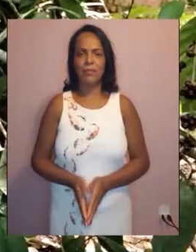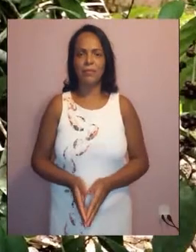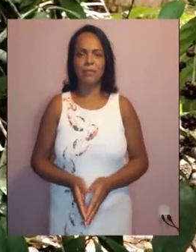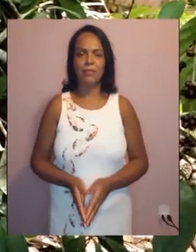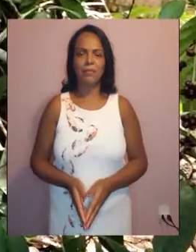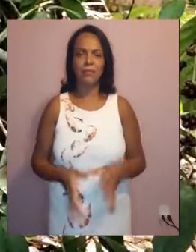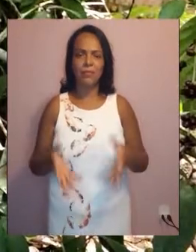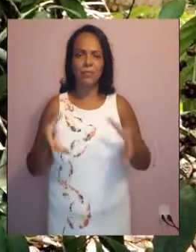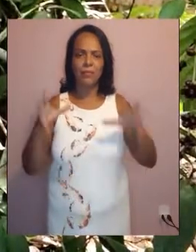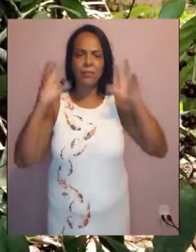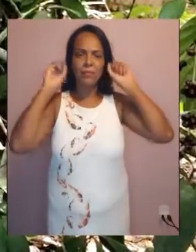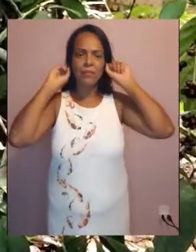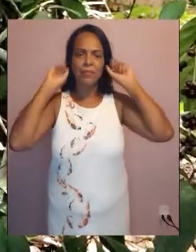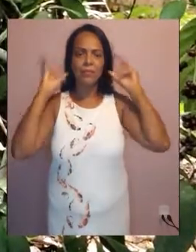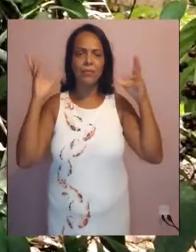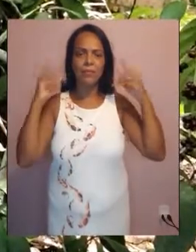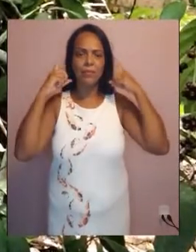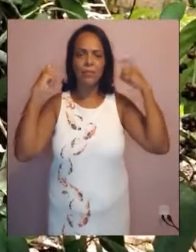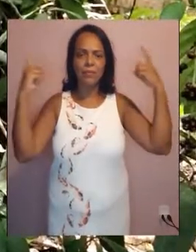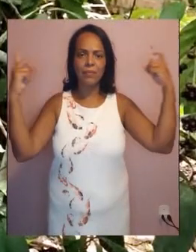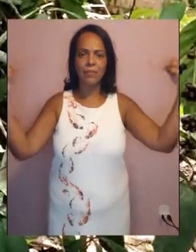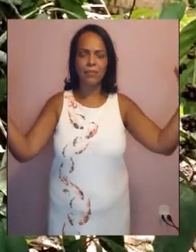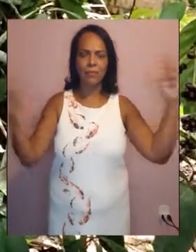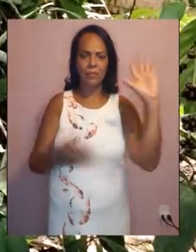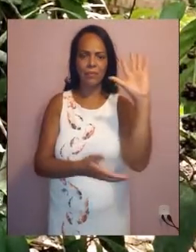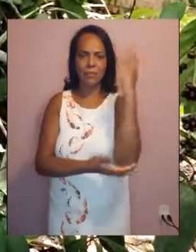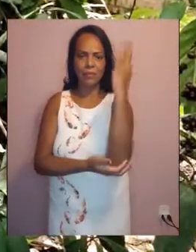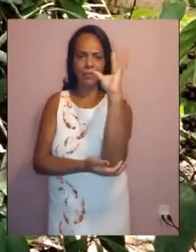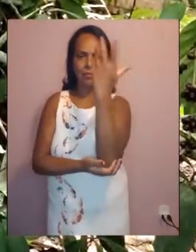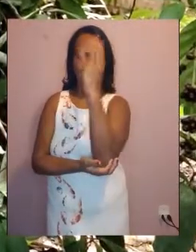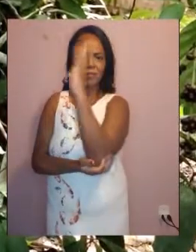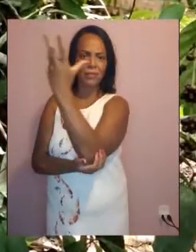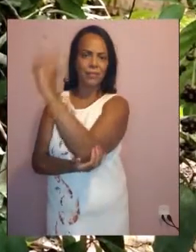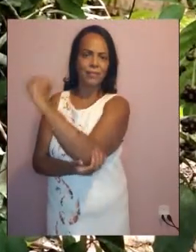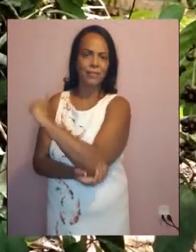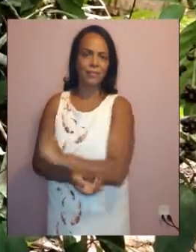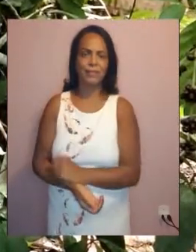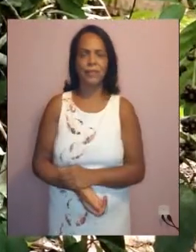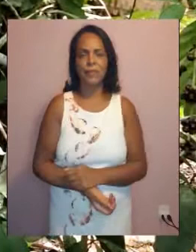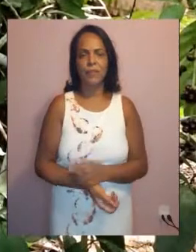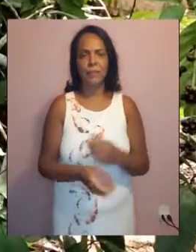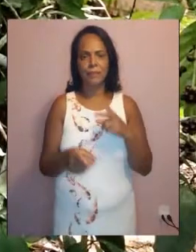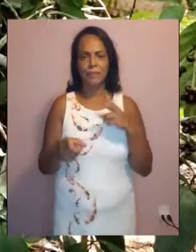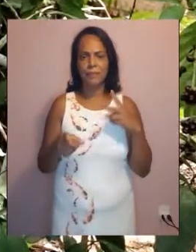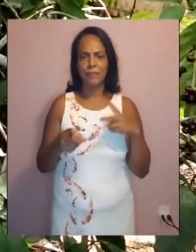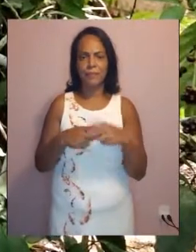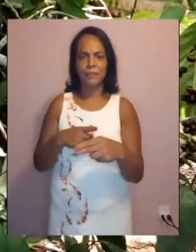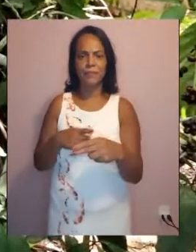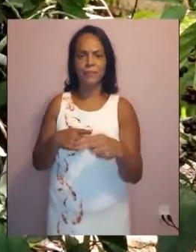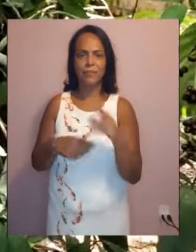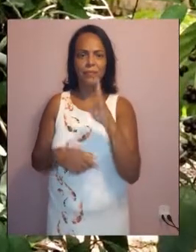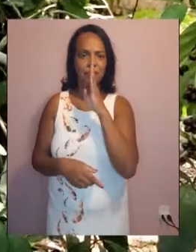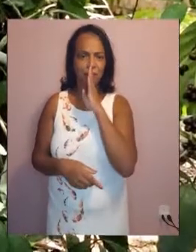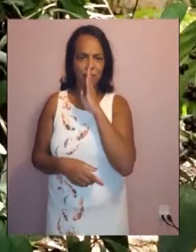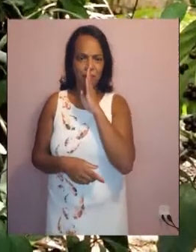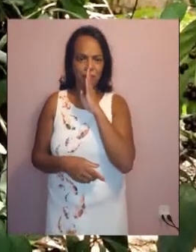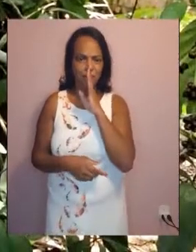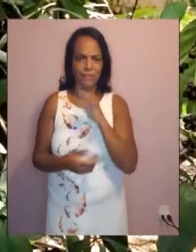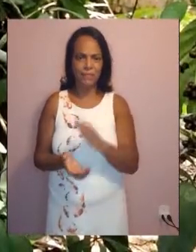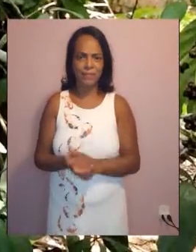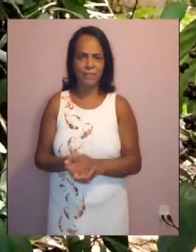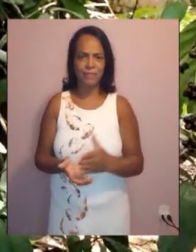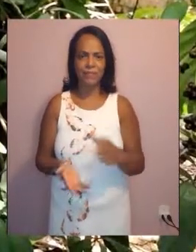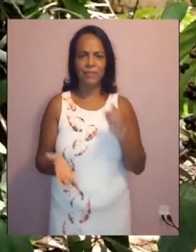os sons que vinham da natureza, que quebravam o silêncio com